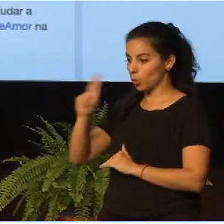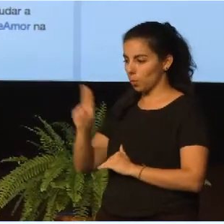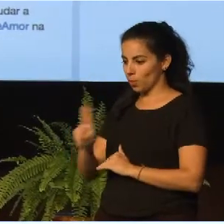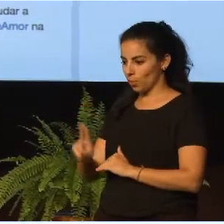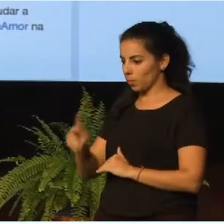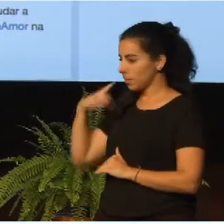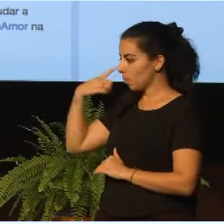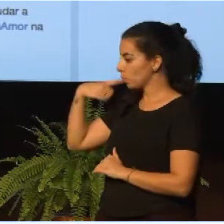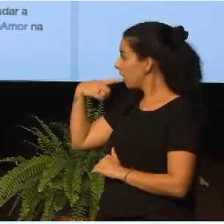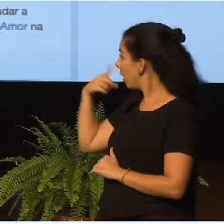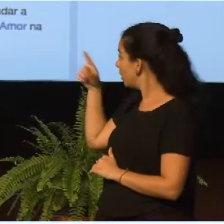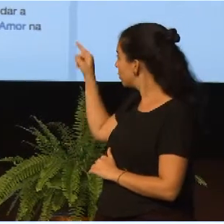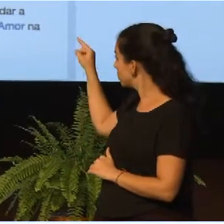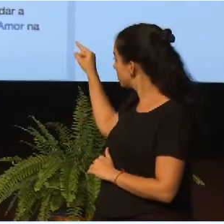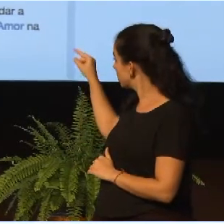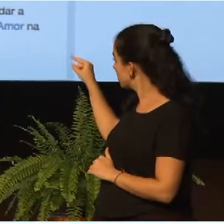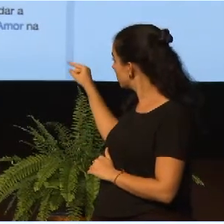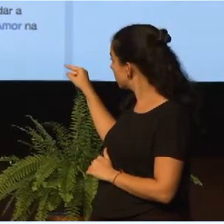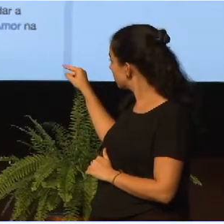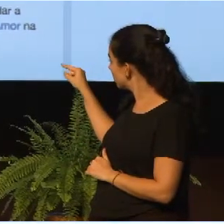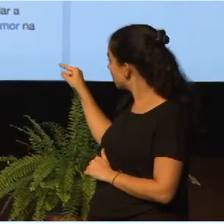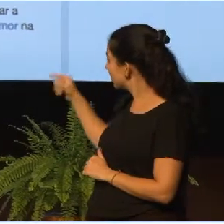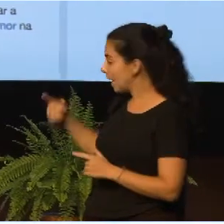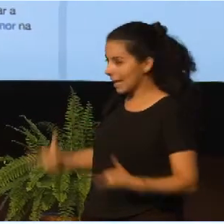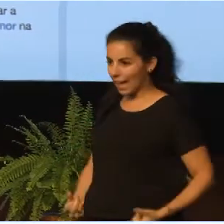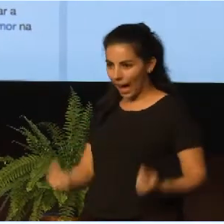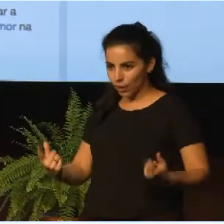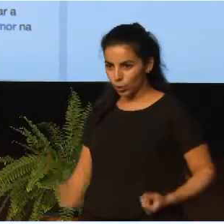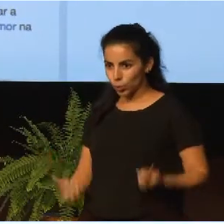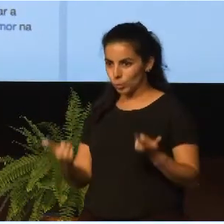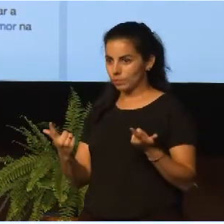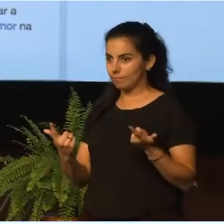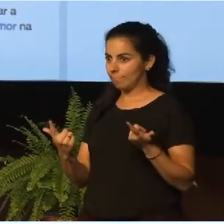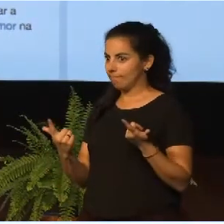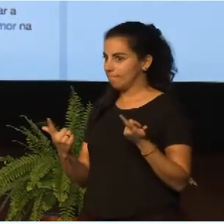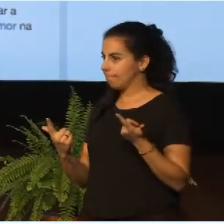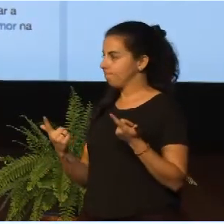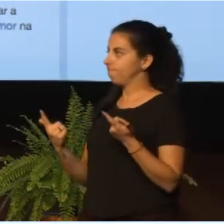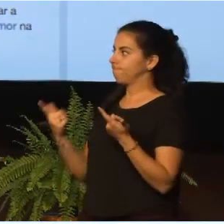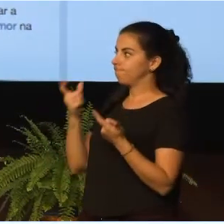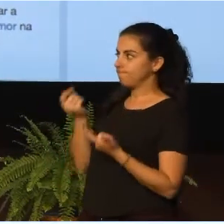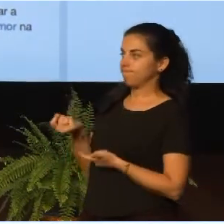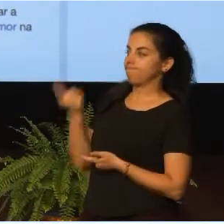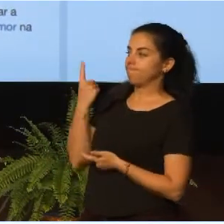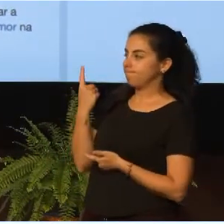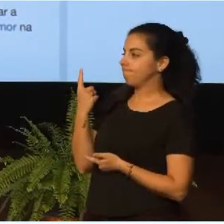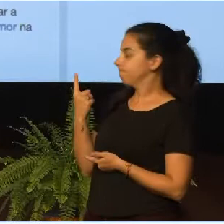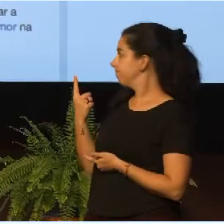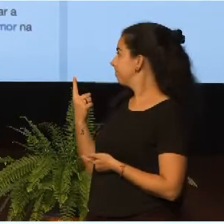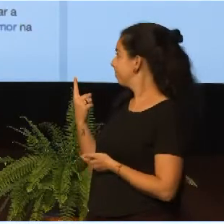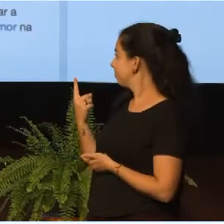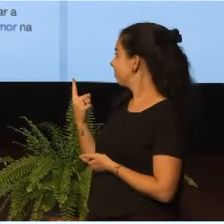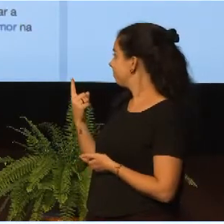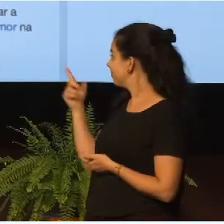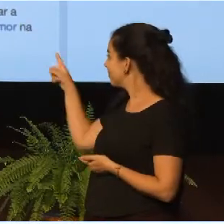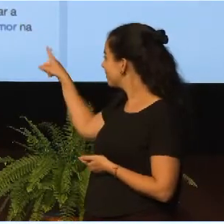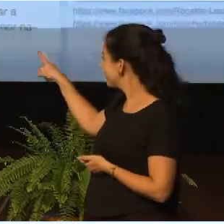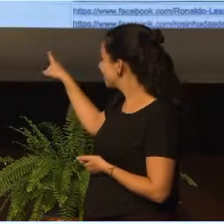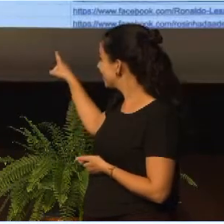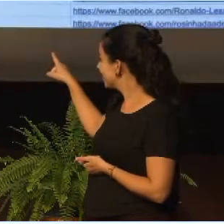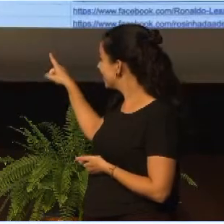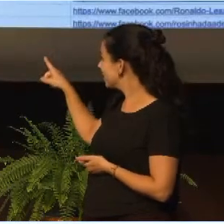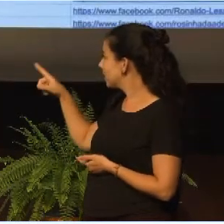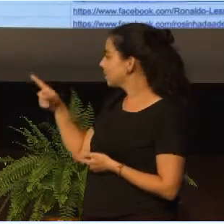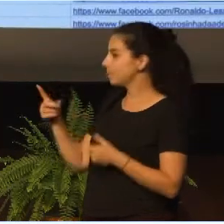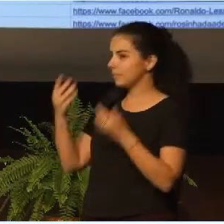ver ali. Então, era gasto suspeito, a galera entrava, achava, ia lá cobrar o deputado. Simples assim. A gente isentou um pouco e deu a voz para toda a